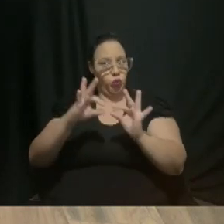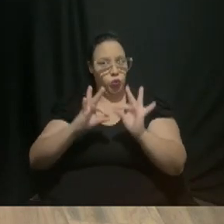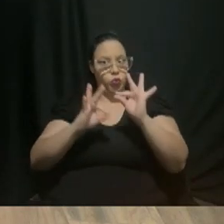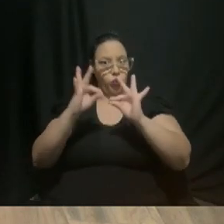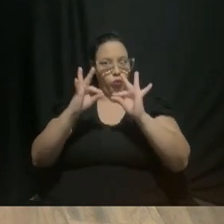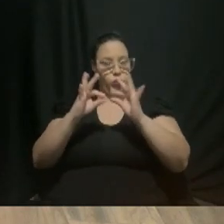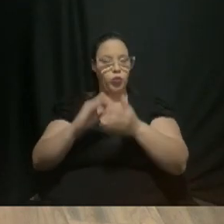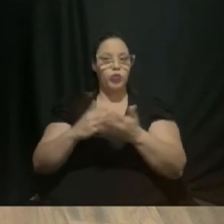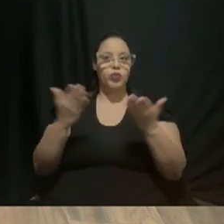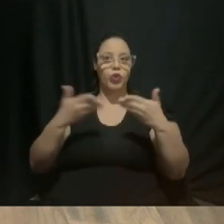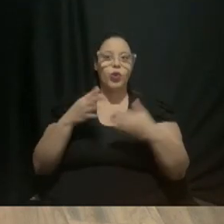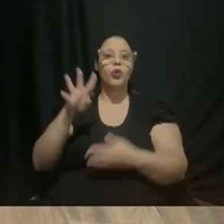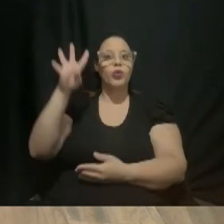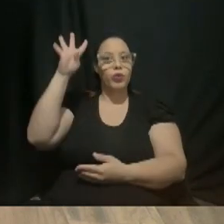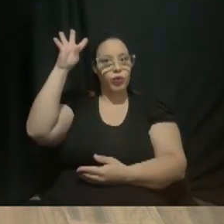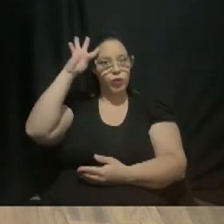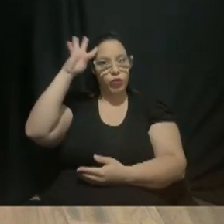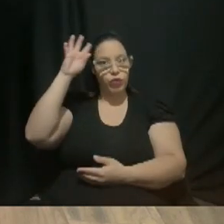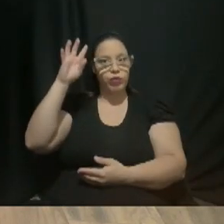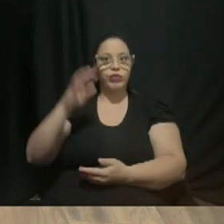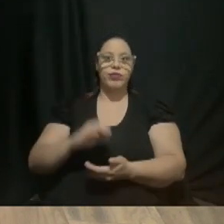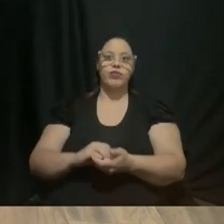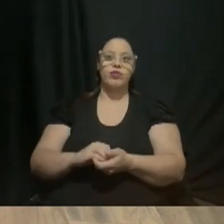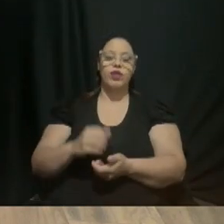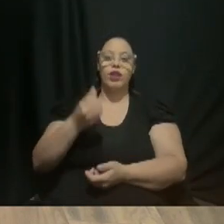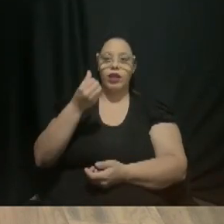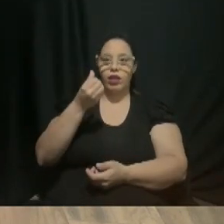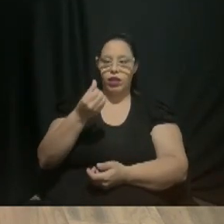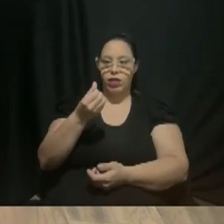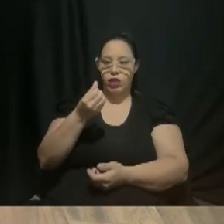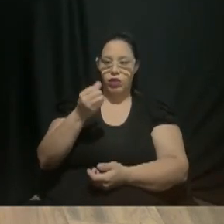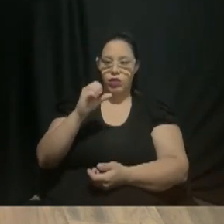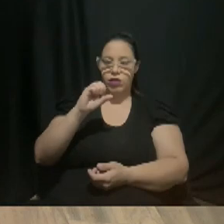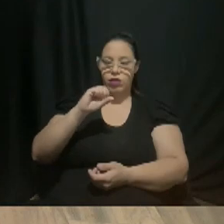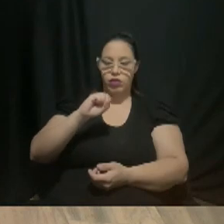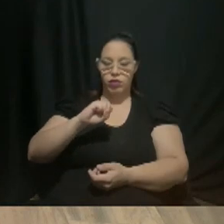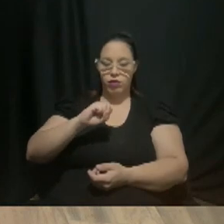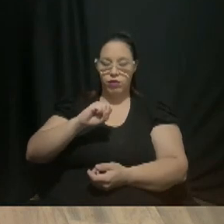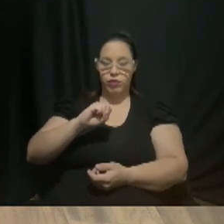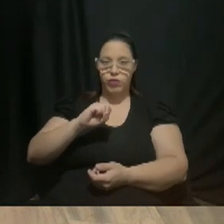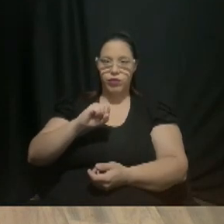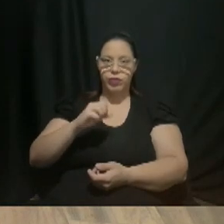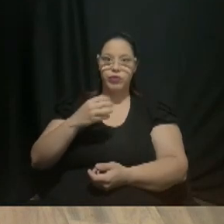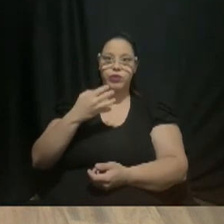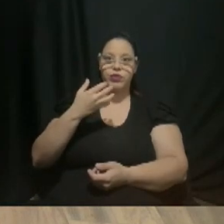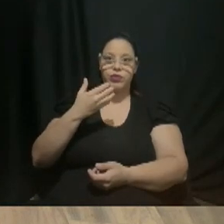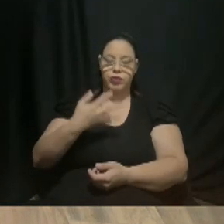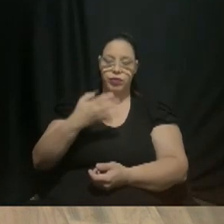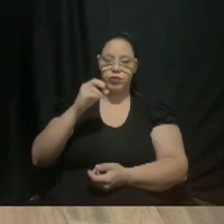quarta-feira, portanto, a partir das 6 horas da tarde tem a 42ª reunião ordinária e nos